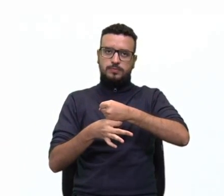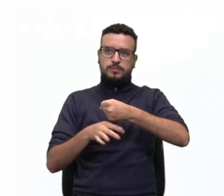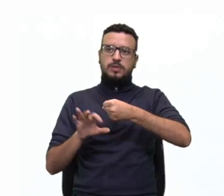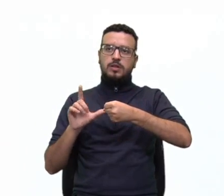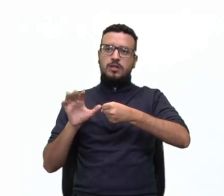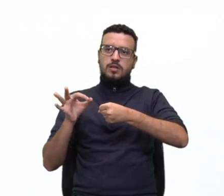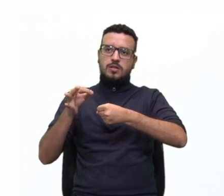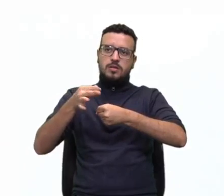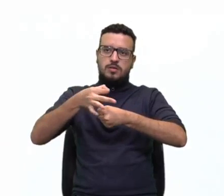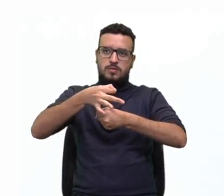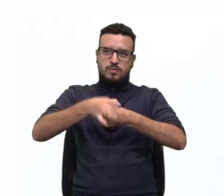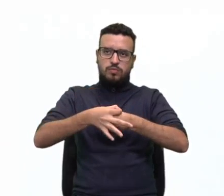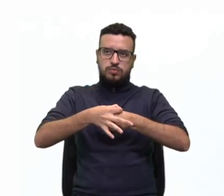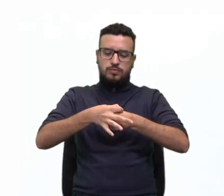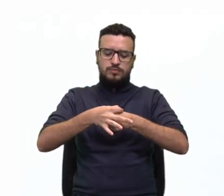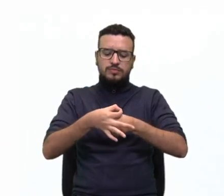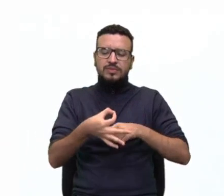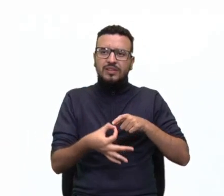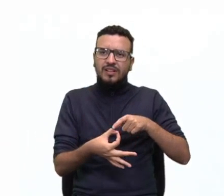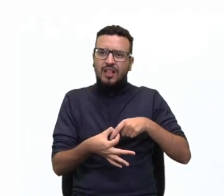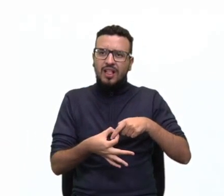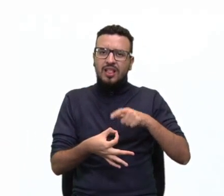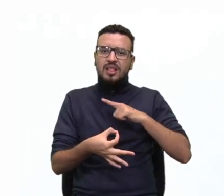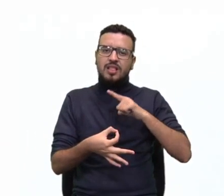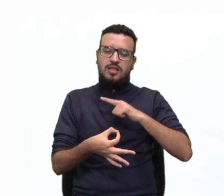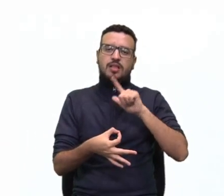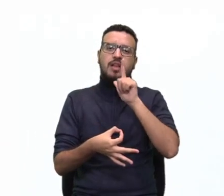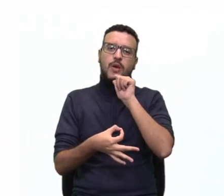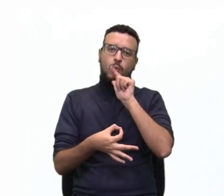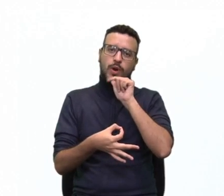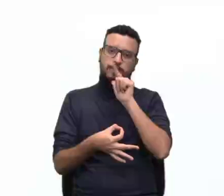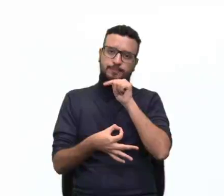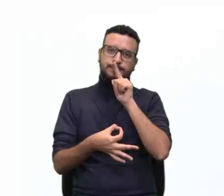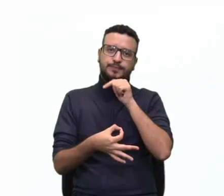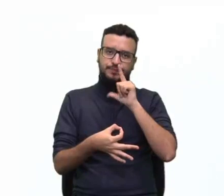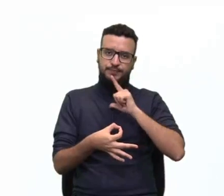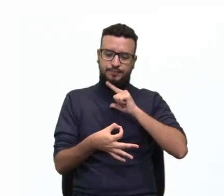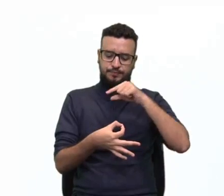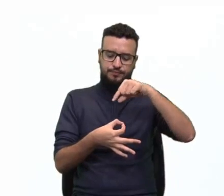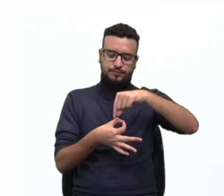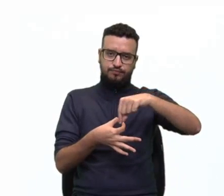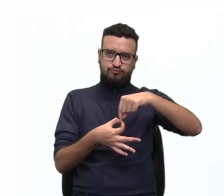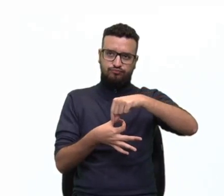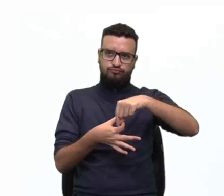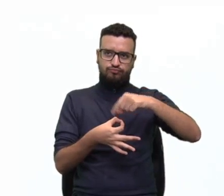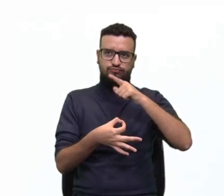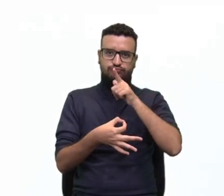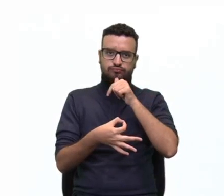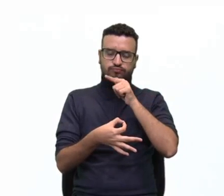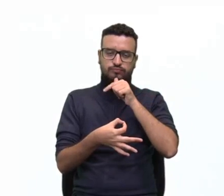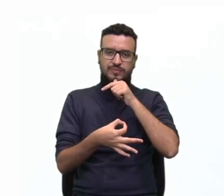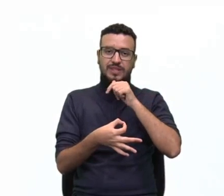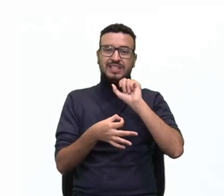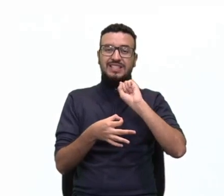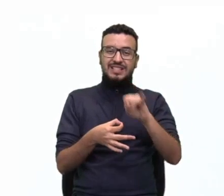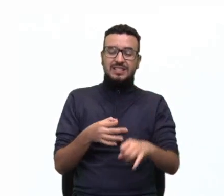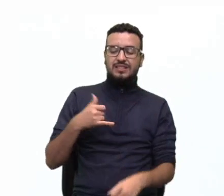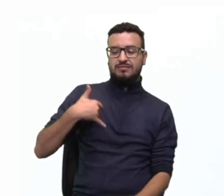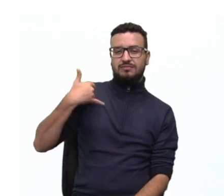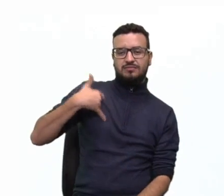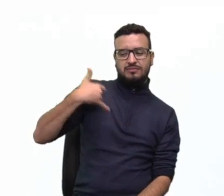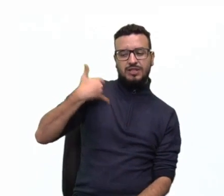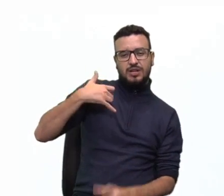água. Com o passar da idade, essa água diminui. Então, o que vai acontecer com a minha